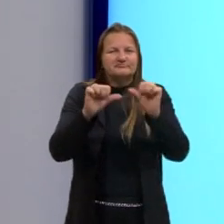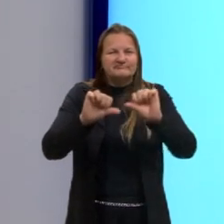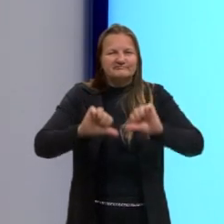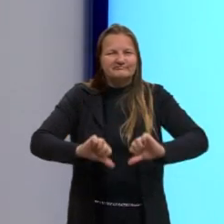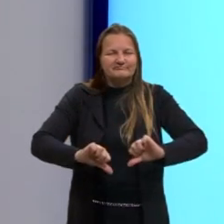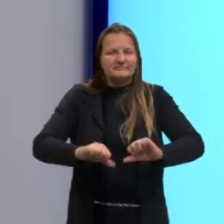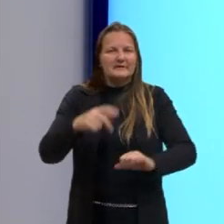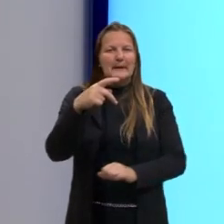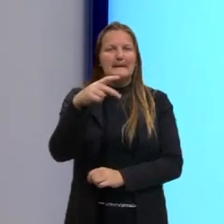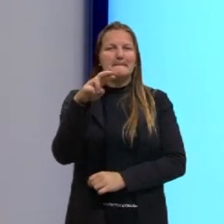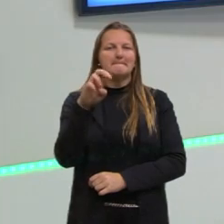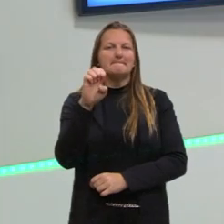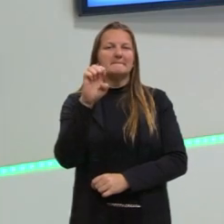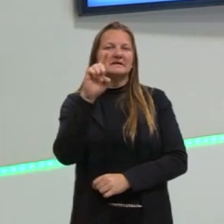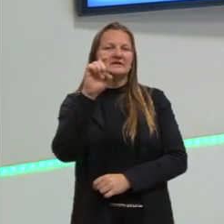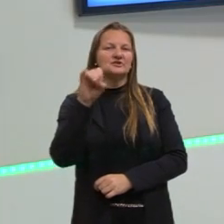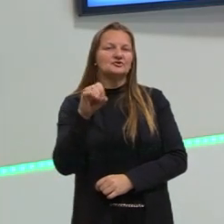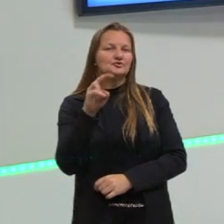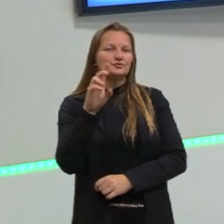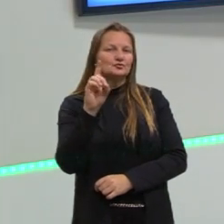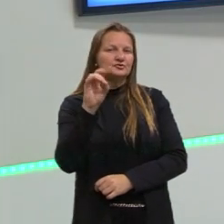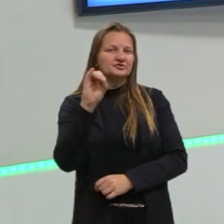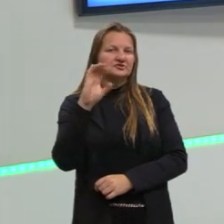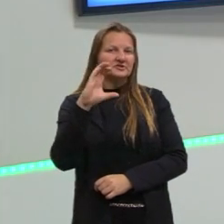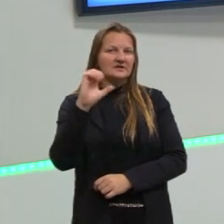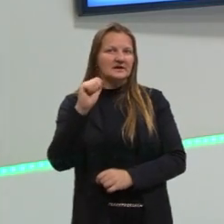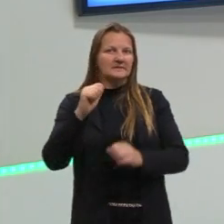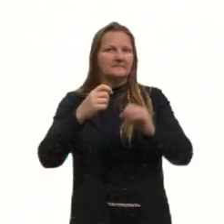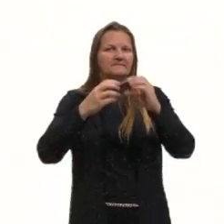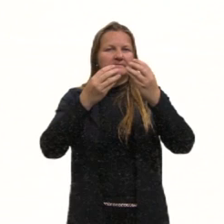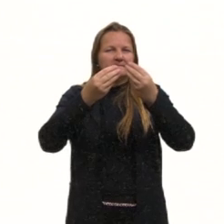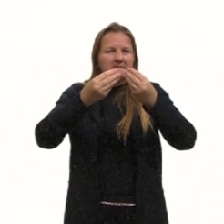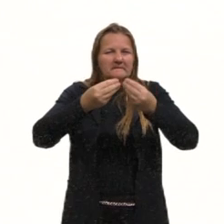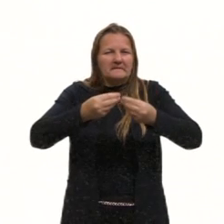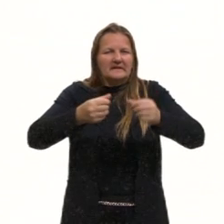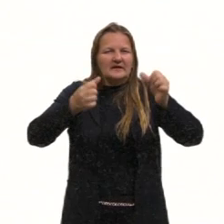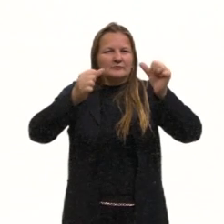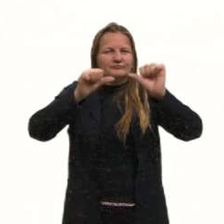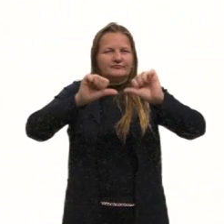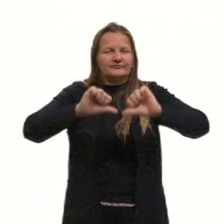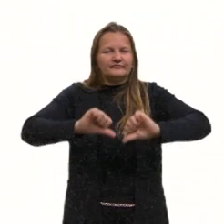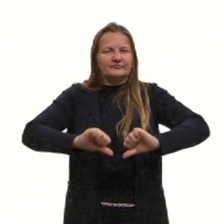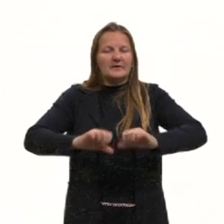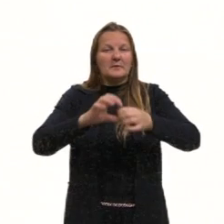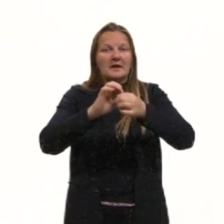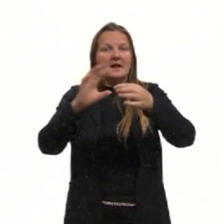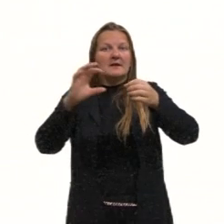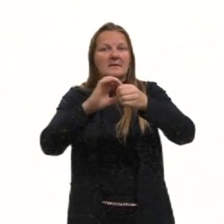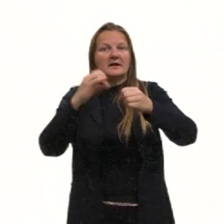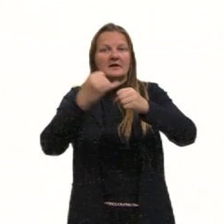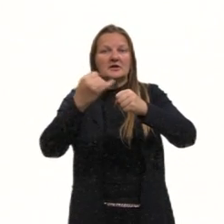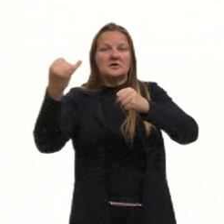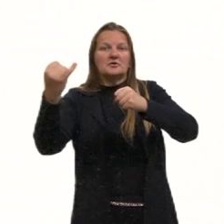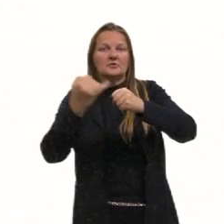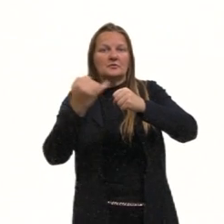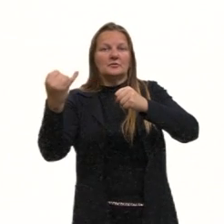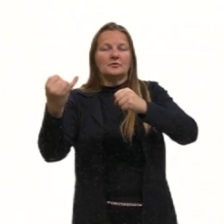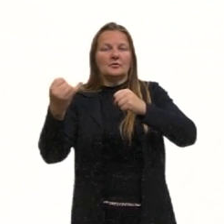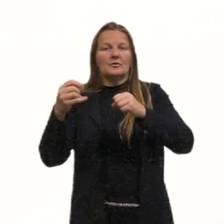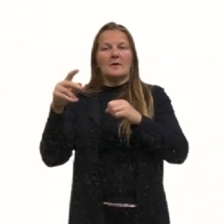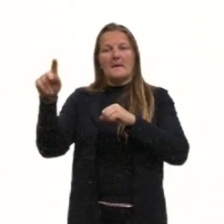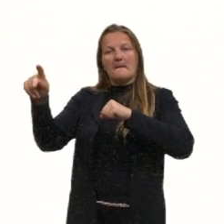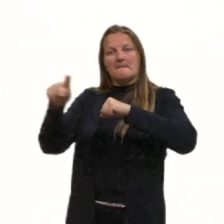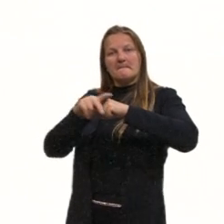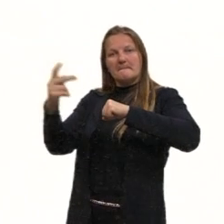ali que quem prejudica é a acidez de bronze tá só lembrando aí que é quem libera aí uns né h+ que é quem doa prótons